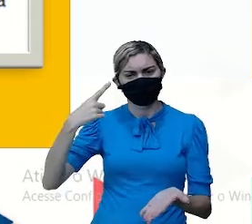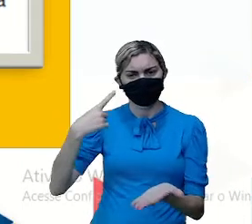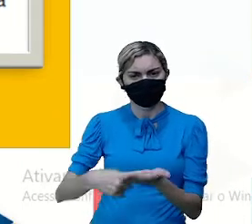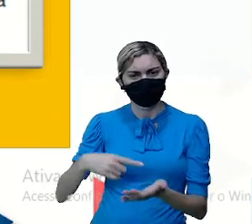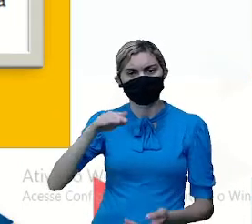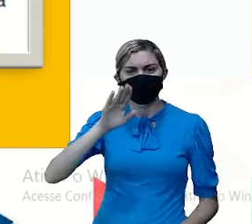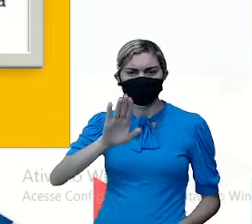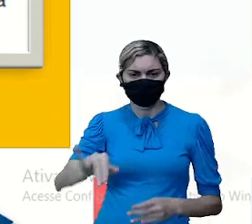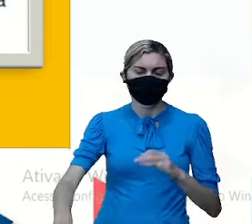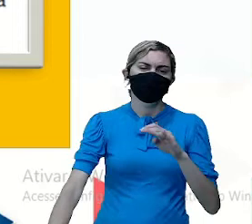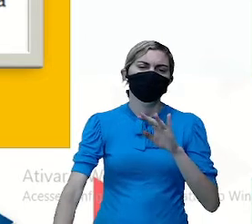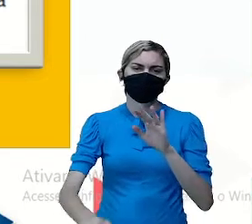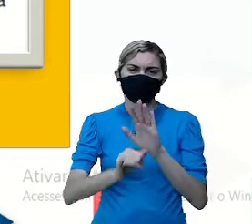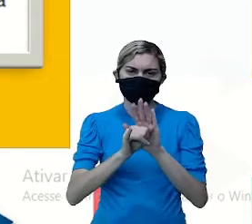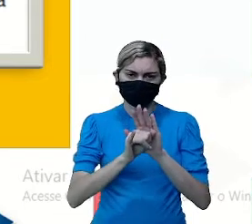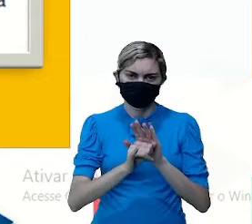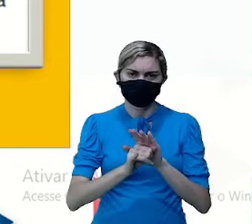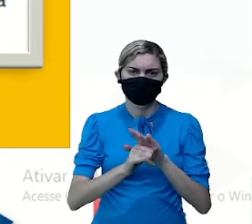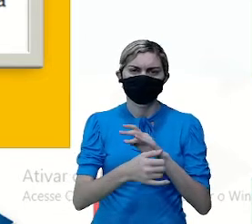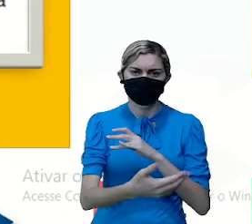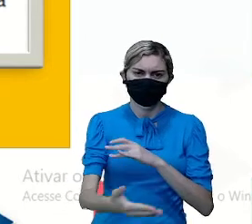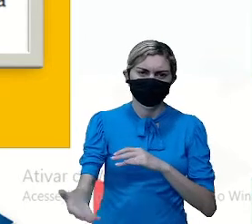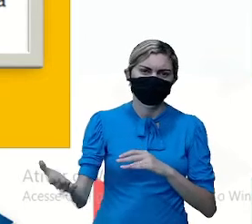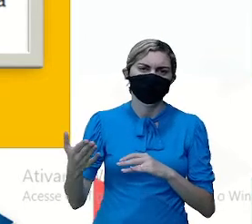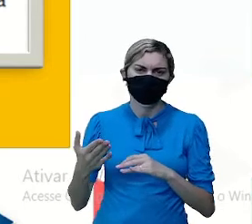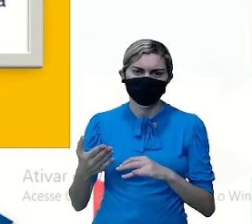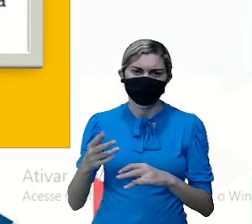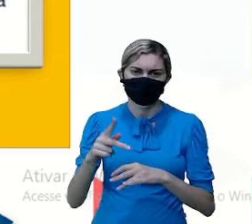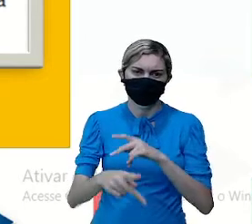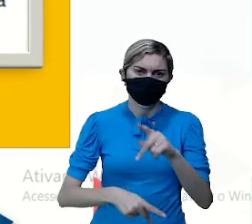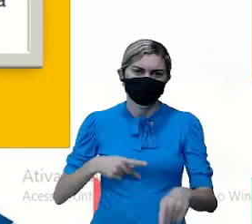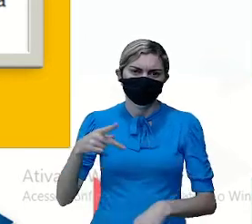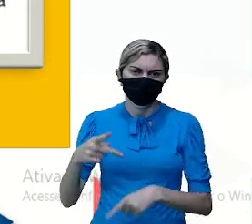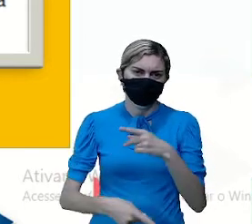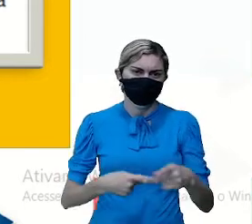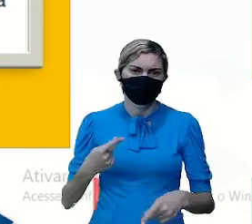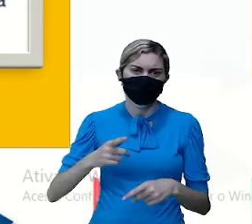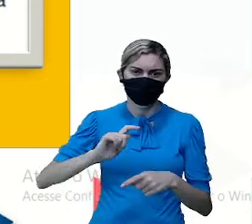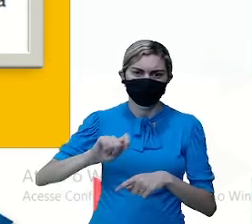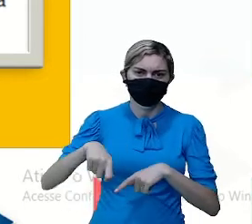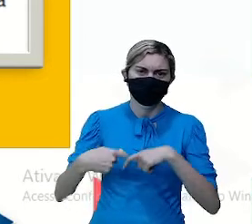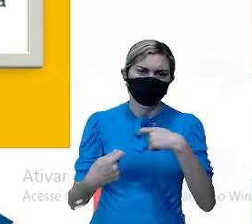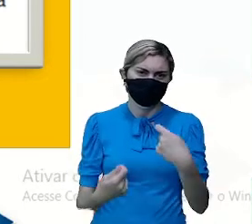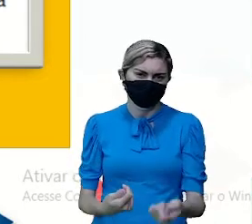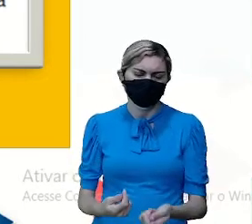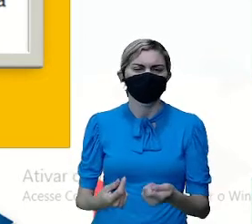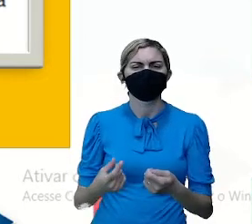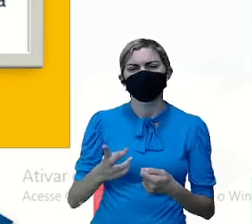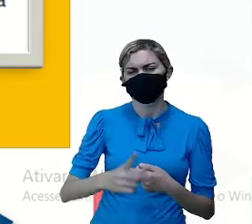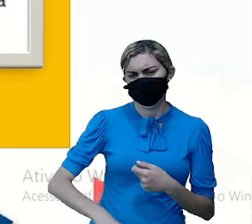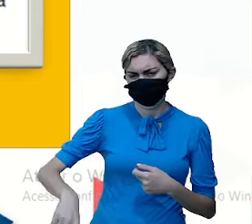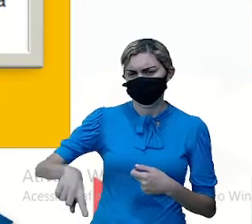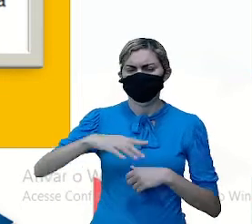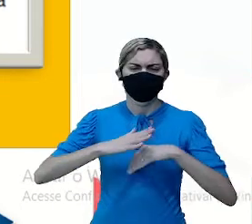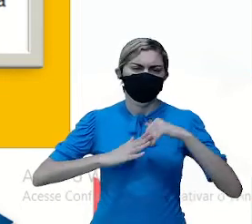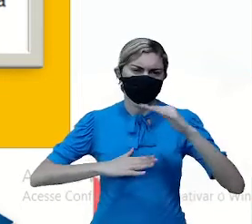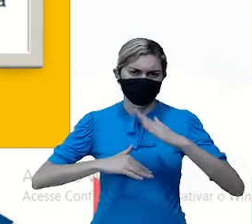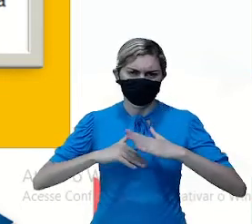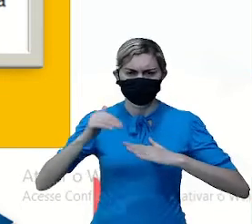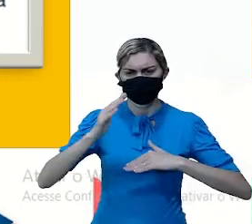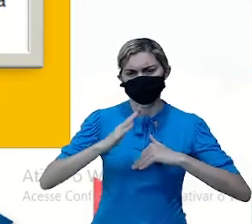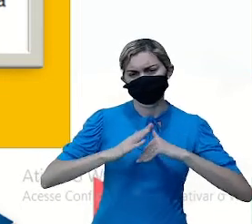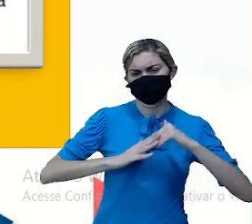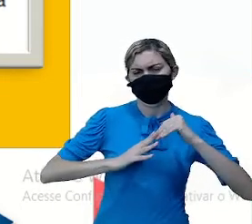Uma identidade desse povo e sua singularidade, o seu modo prático, o